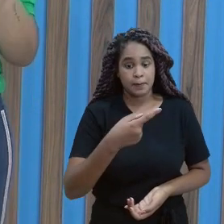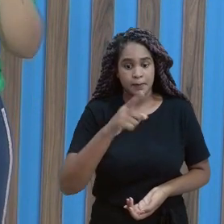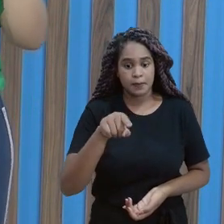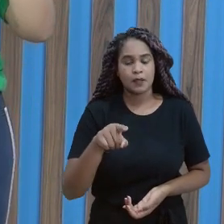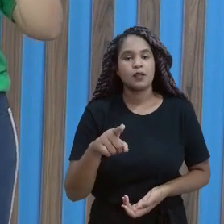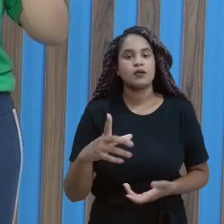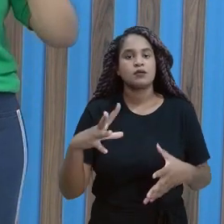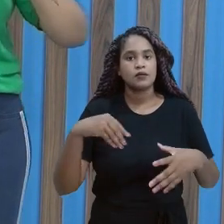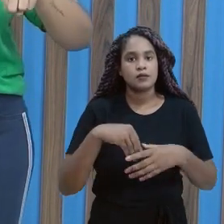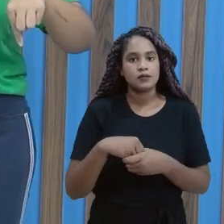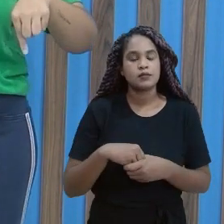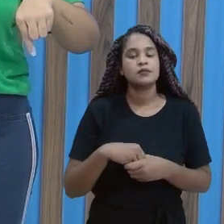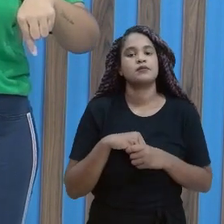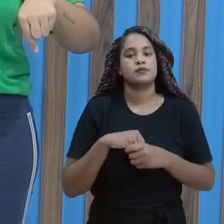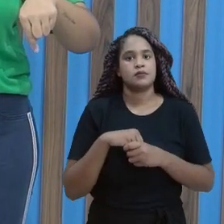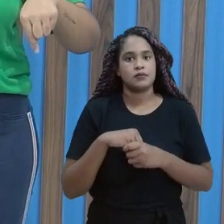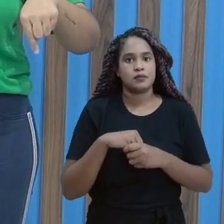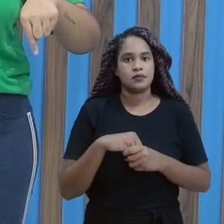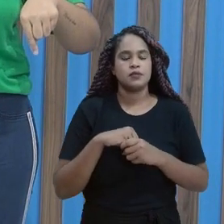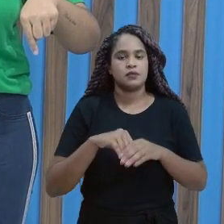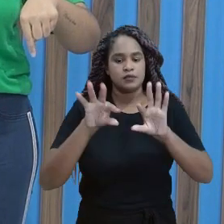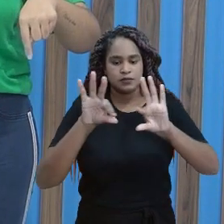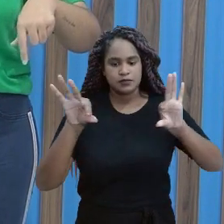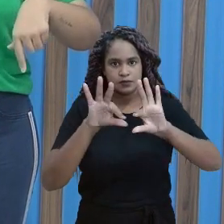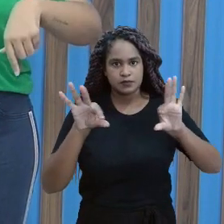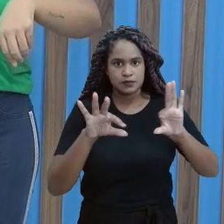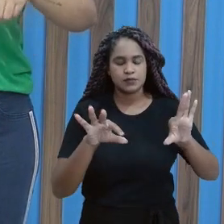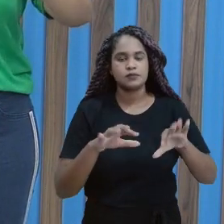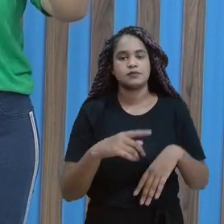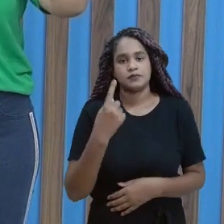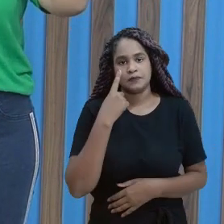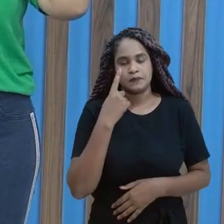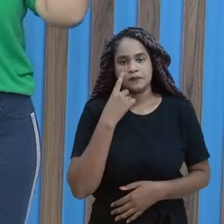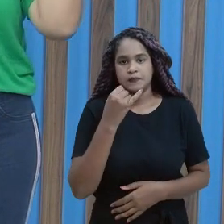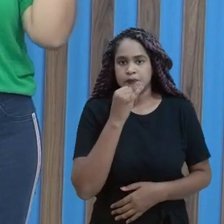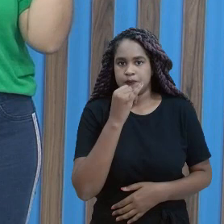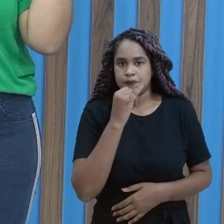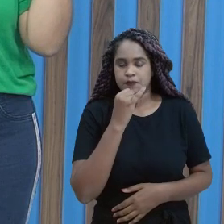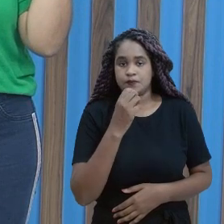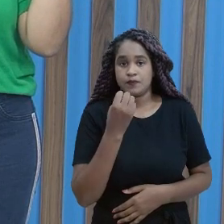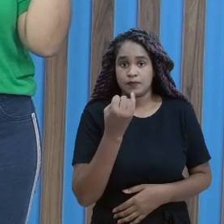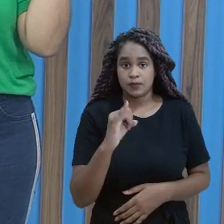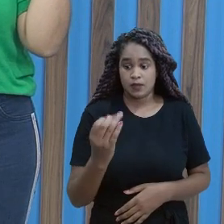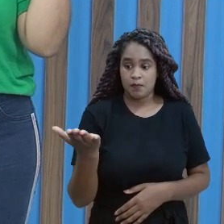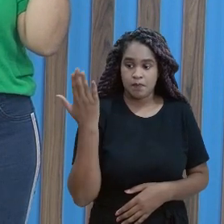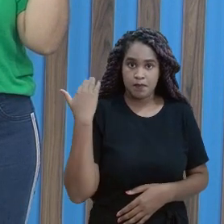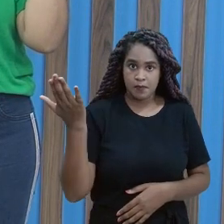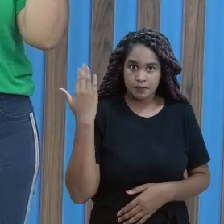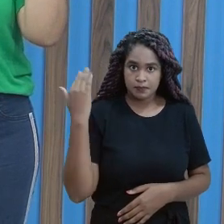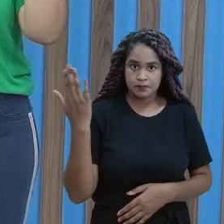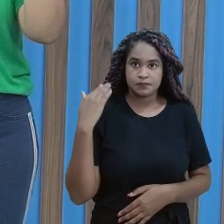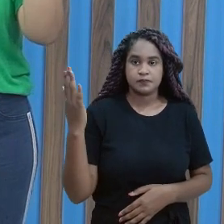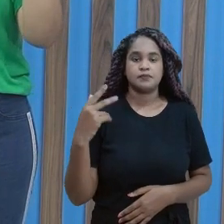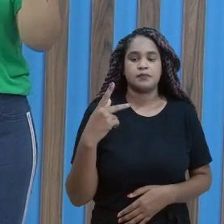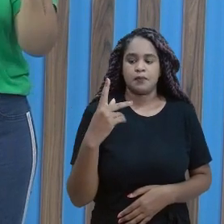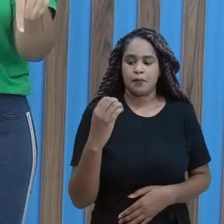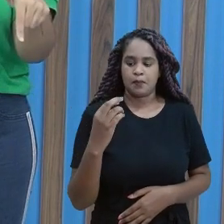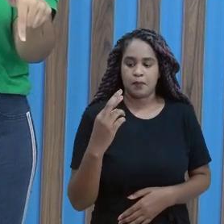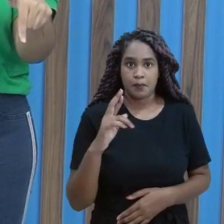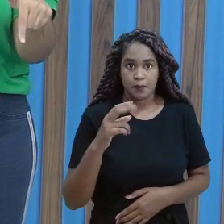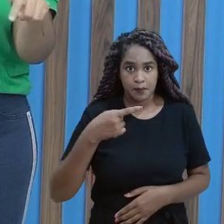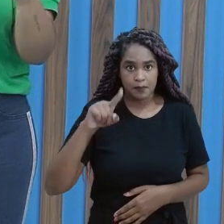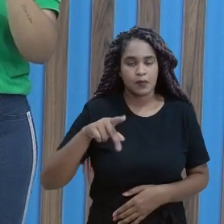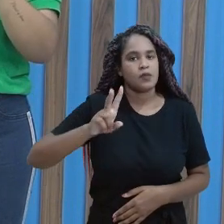verbais. Então, eu vou manter o acento no verbo pôr quando ele estiver no passado. Quando ele for usado